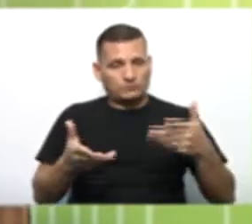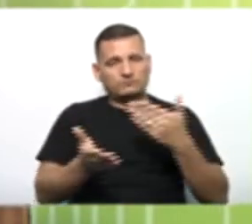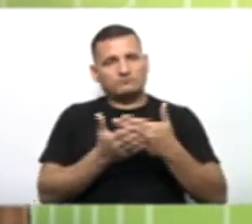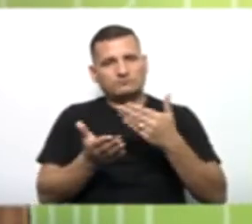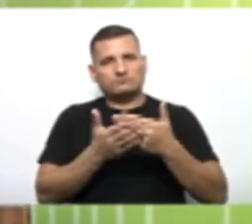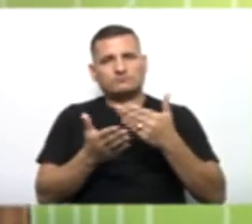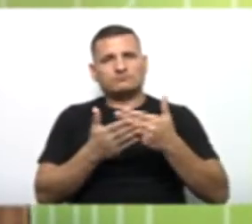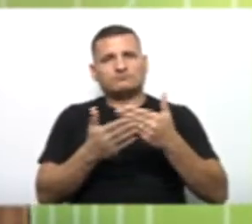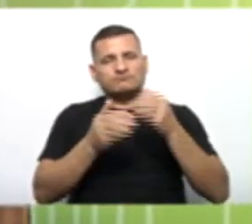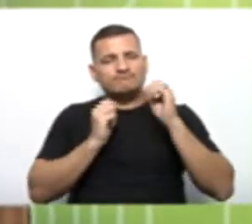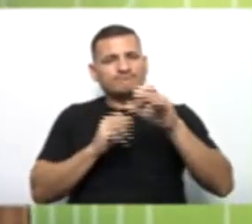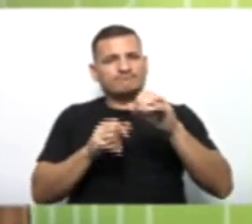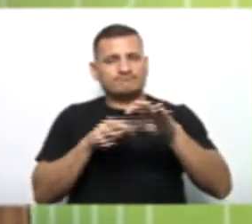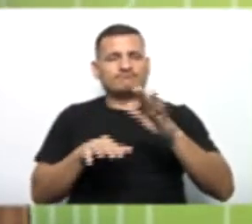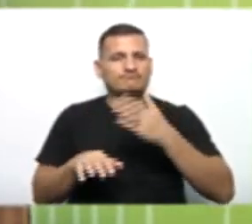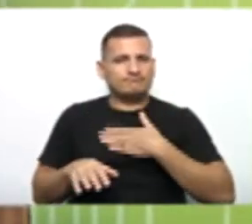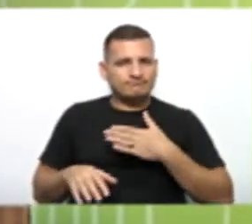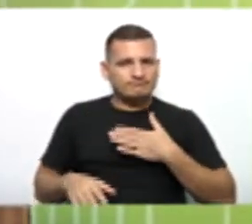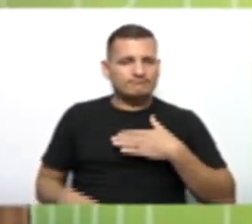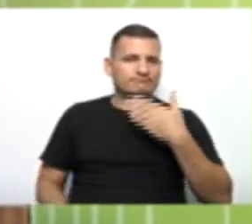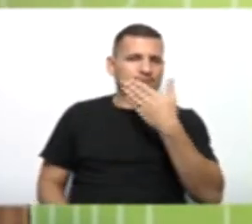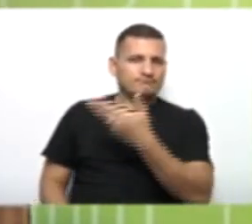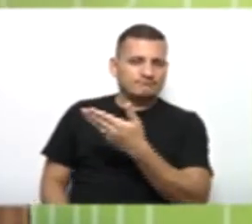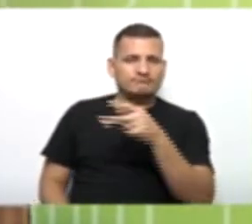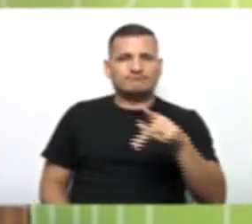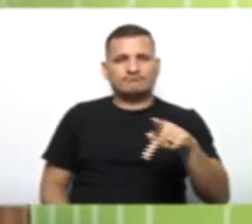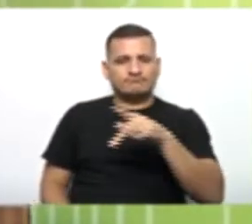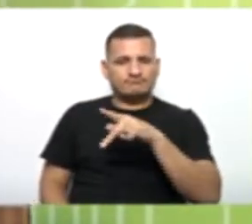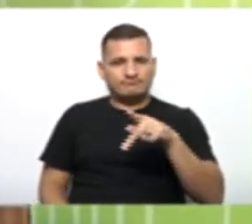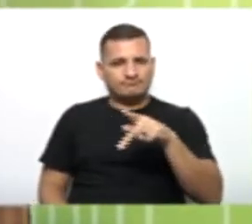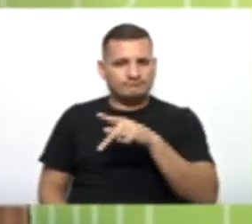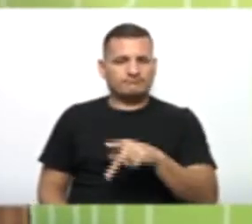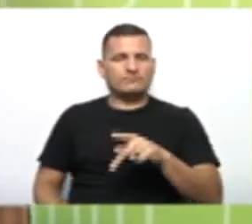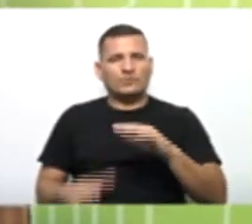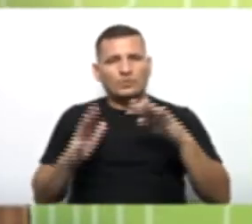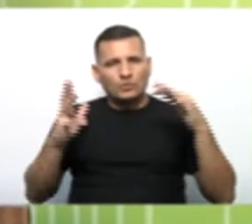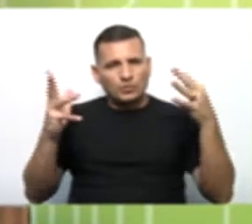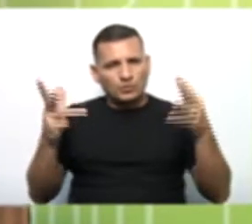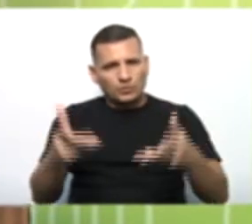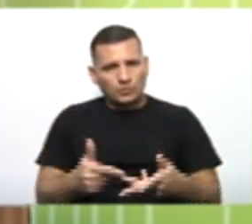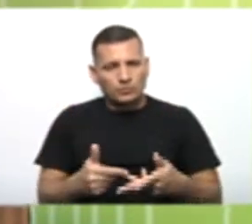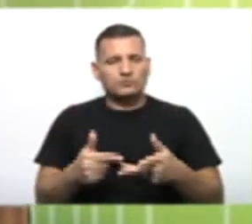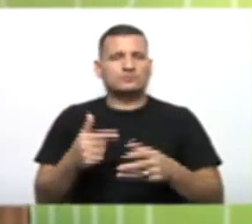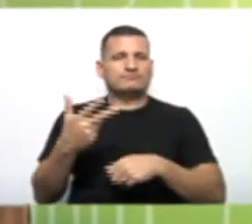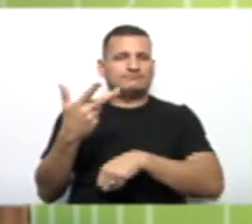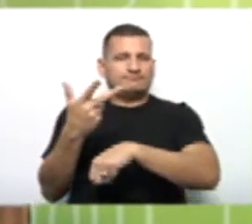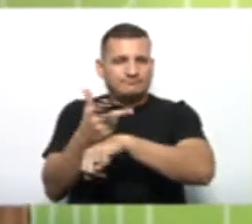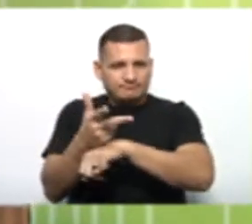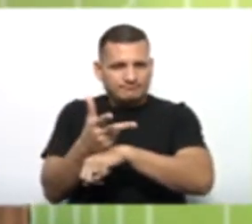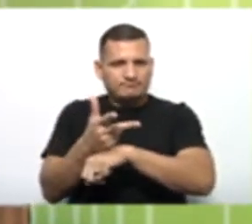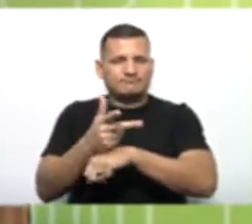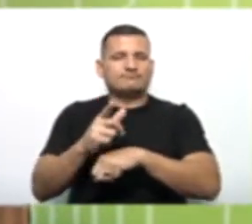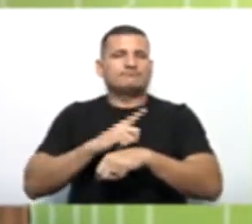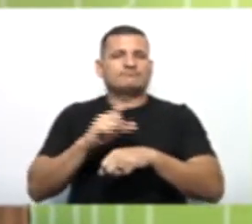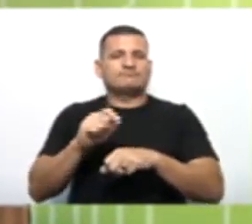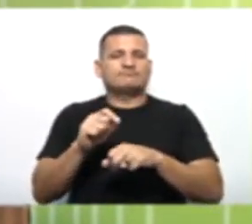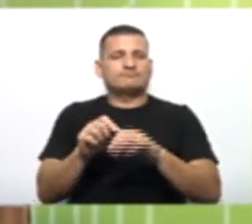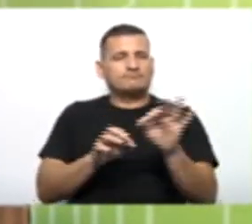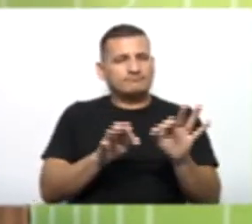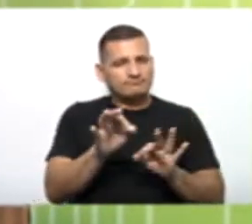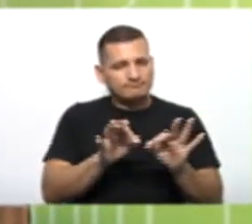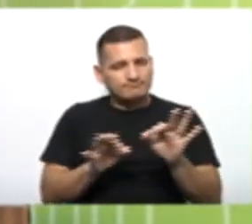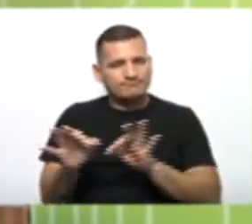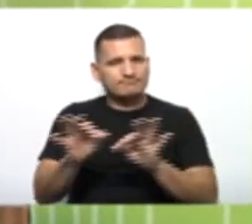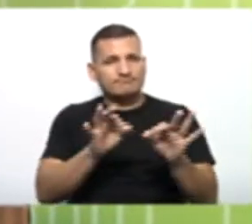aconteça e o professor wesley toda a equipe que está nos bastidores está operacionalizando aula